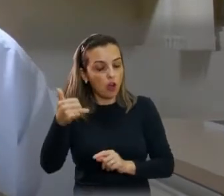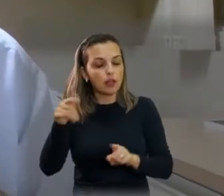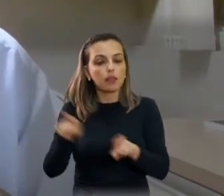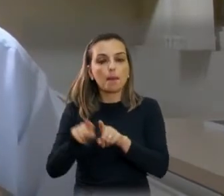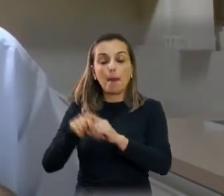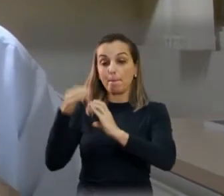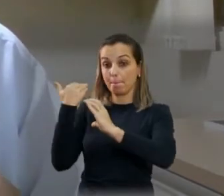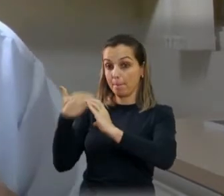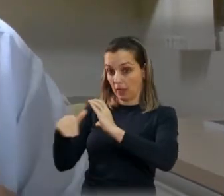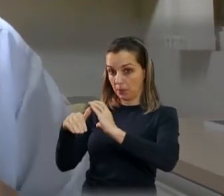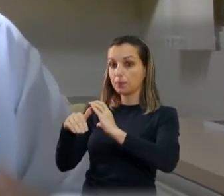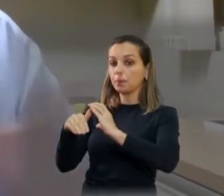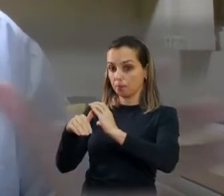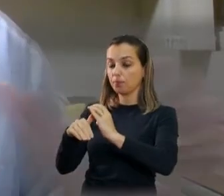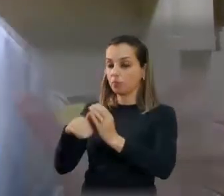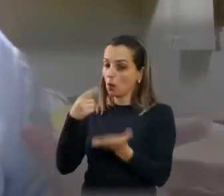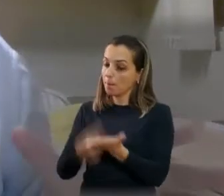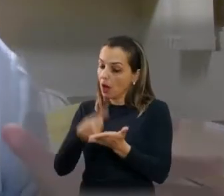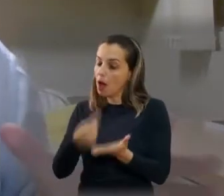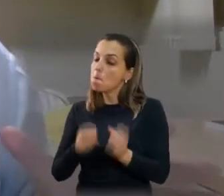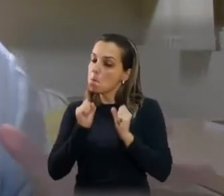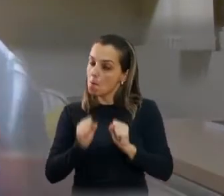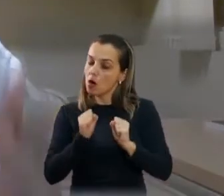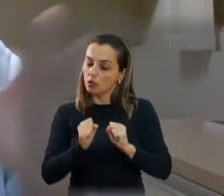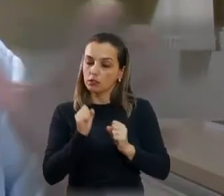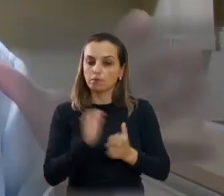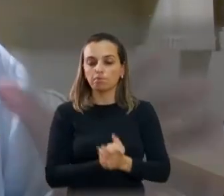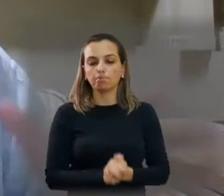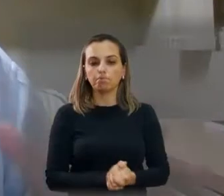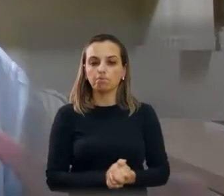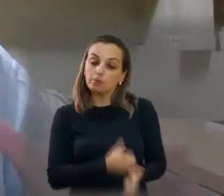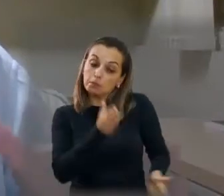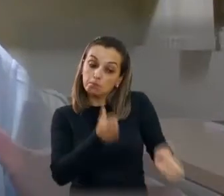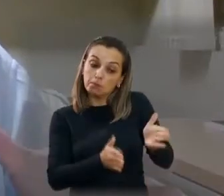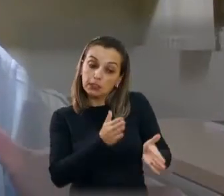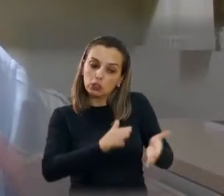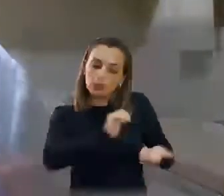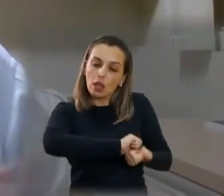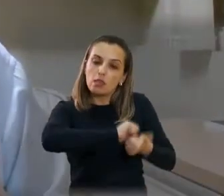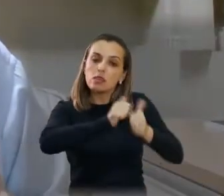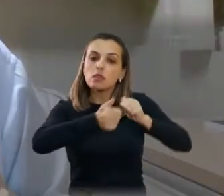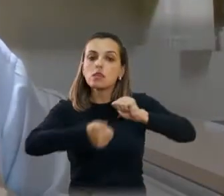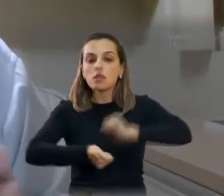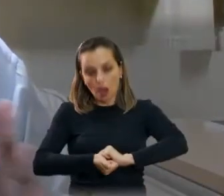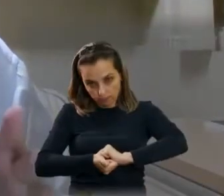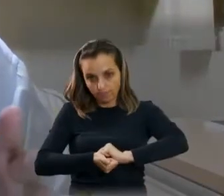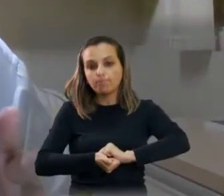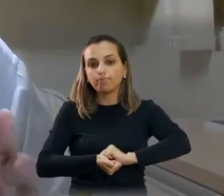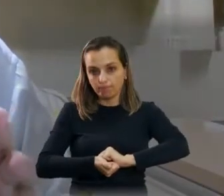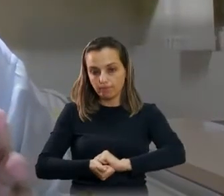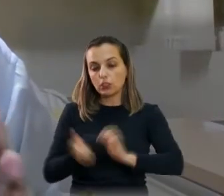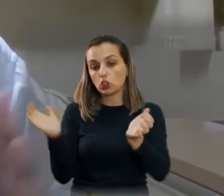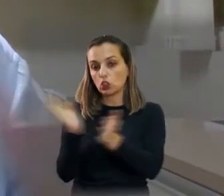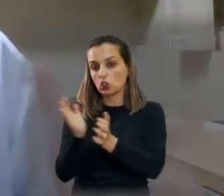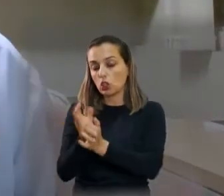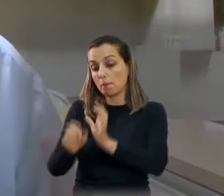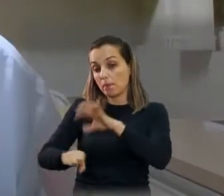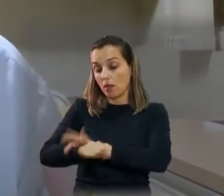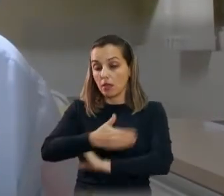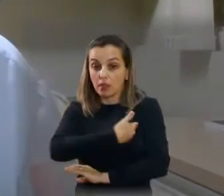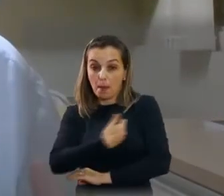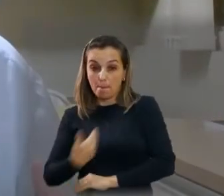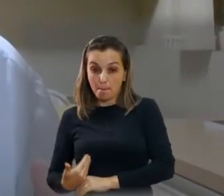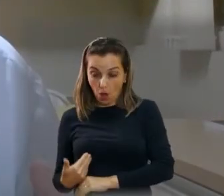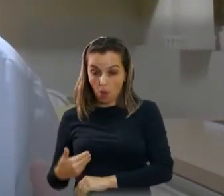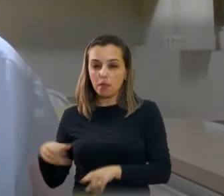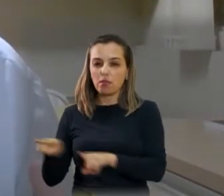e-mail. Estamos numa fase de adaptação. A Defensoria como um todo, e creio que os demais atores